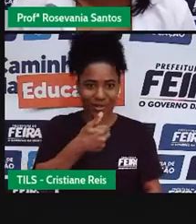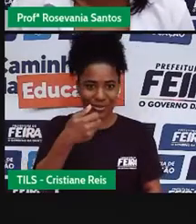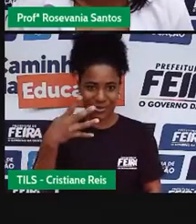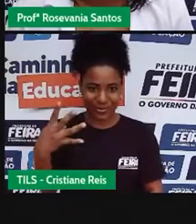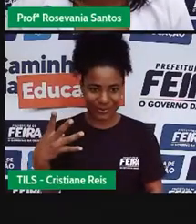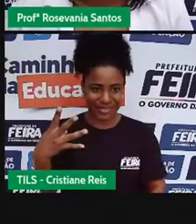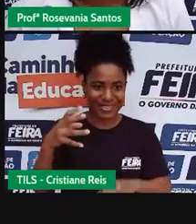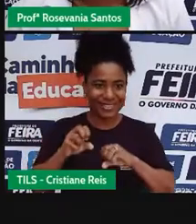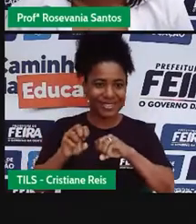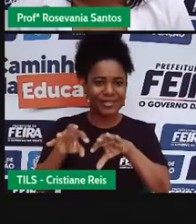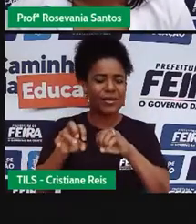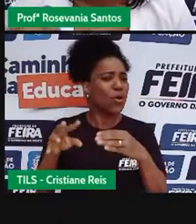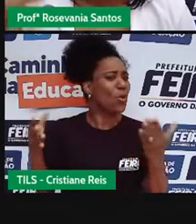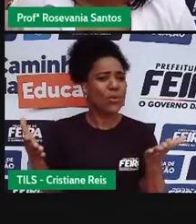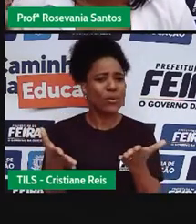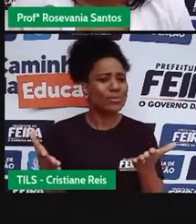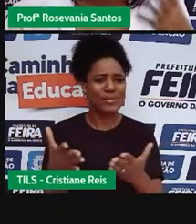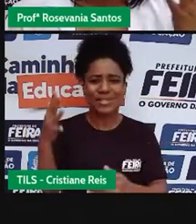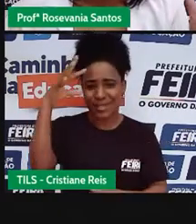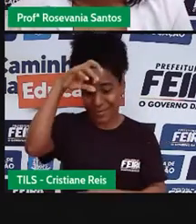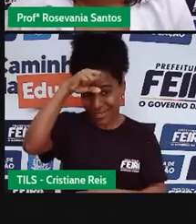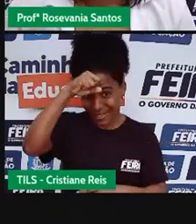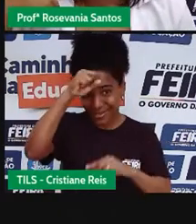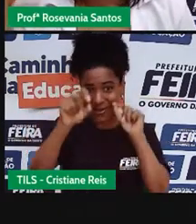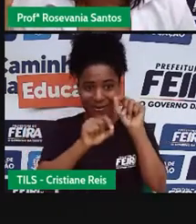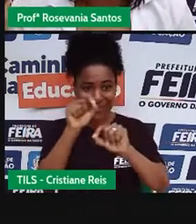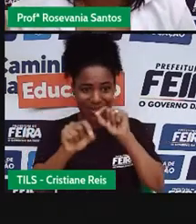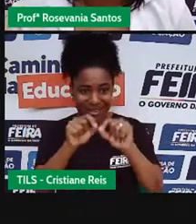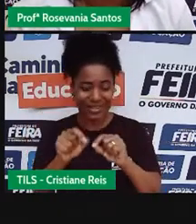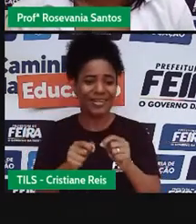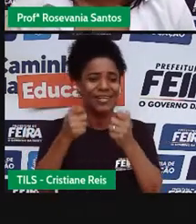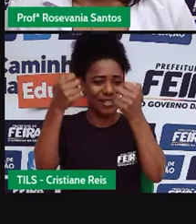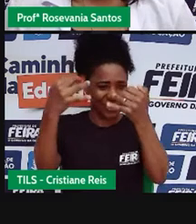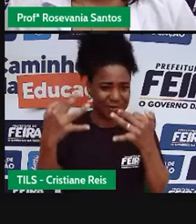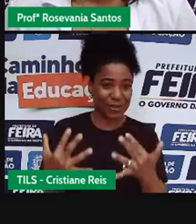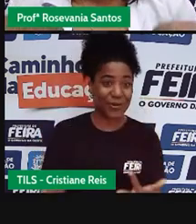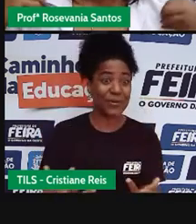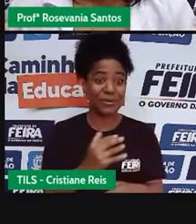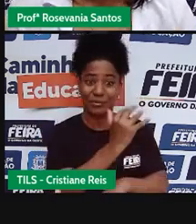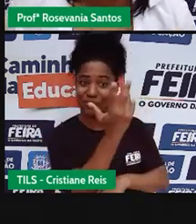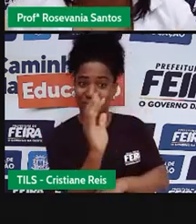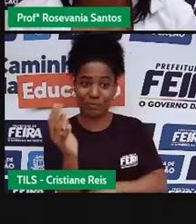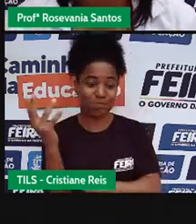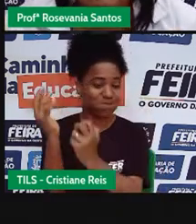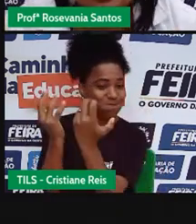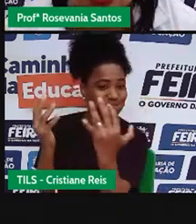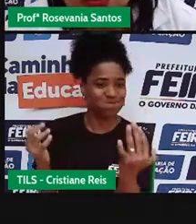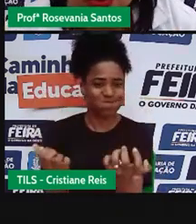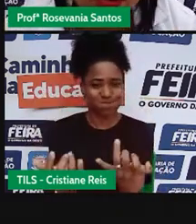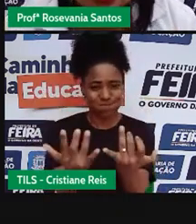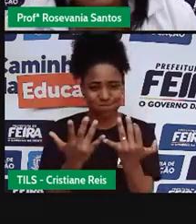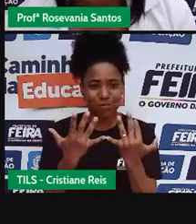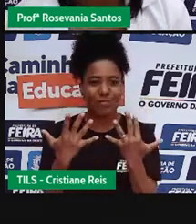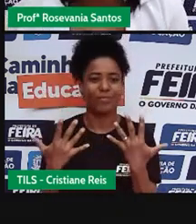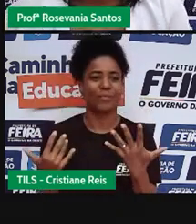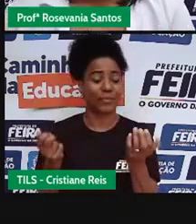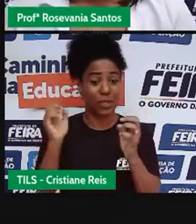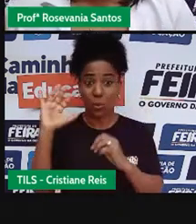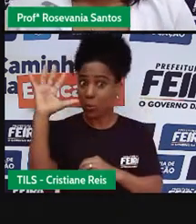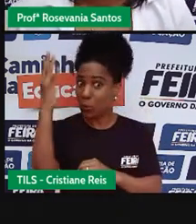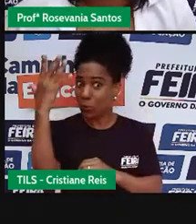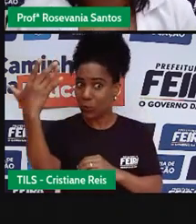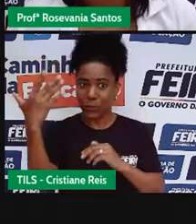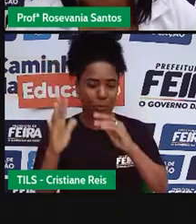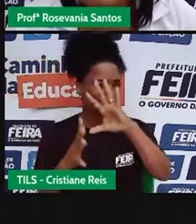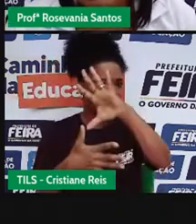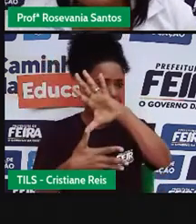né, que a gente tem nessa aula de hoje? Nós já falamos de vegetação, já falamos de clima, já falamos de mapa, já falamos de um monte de coisa. O